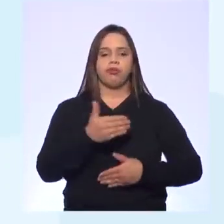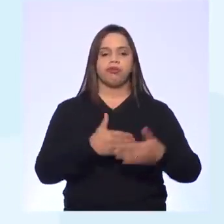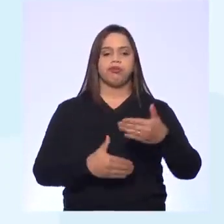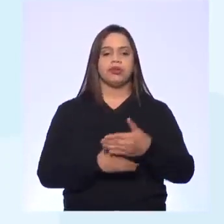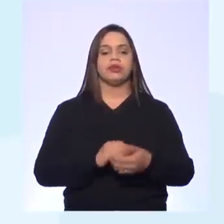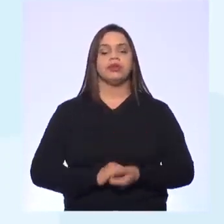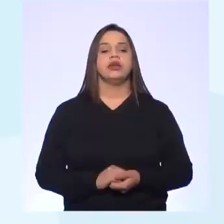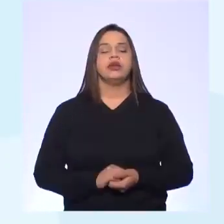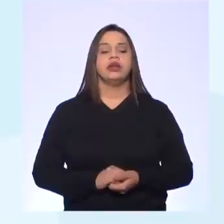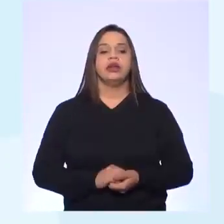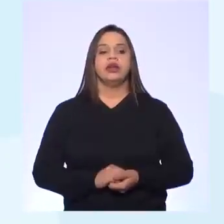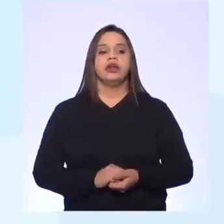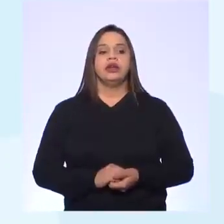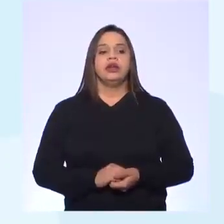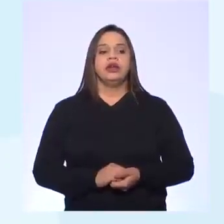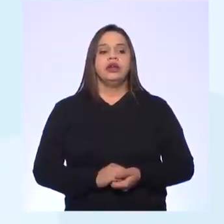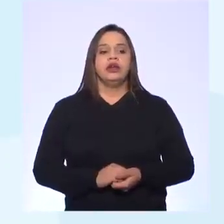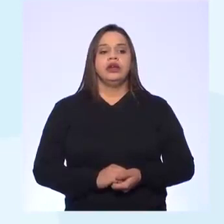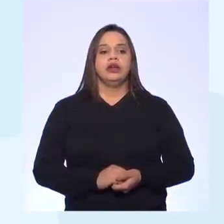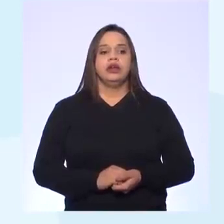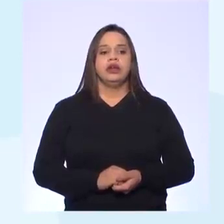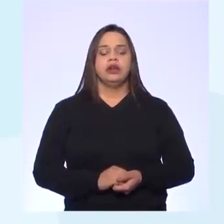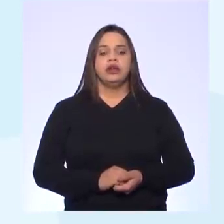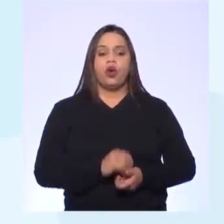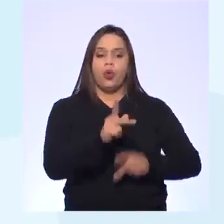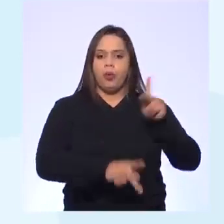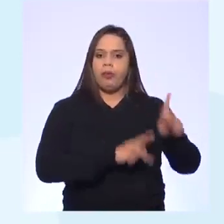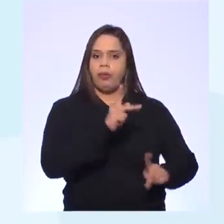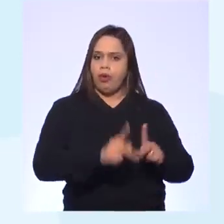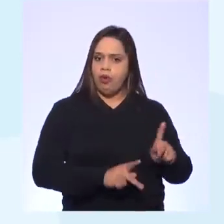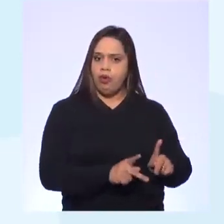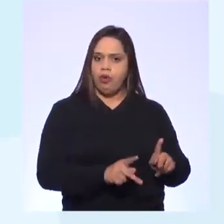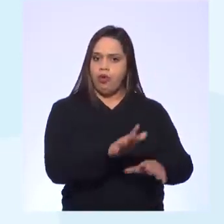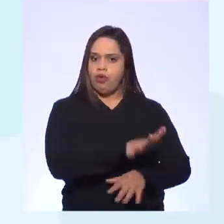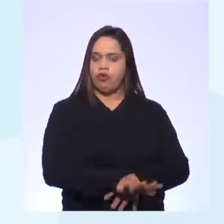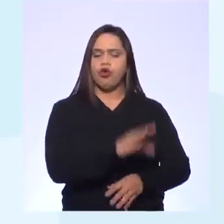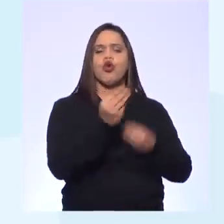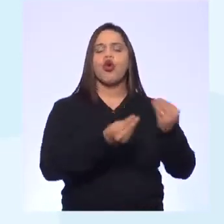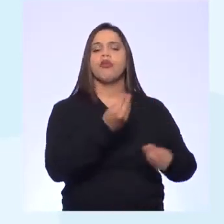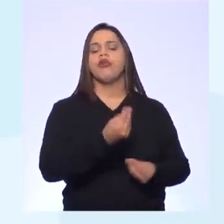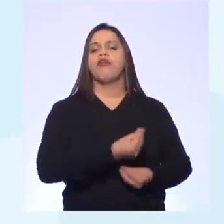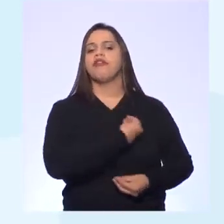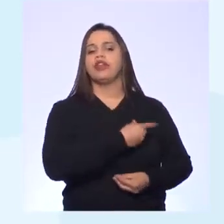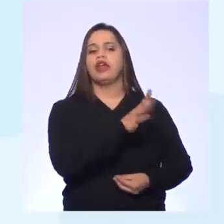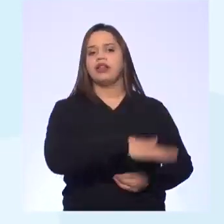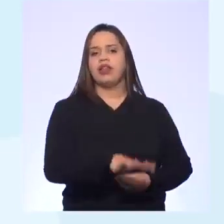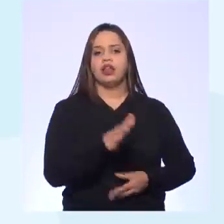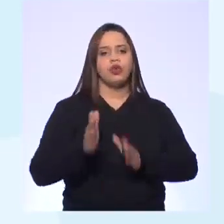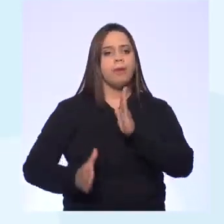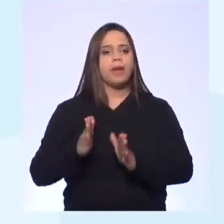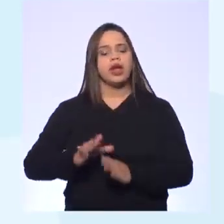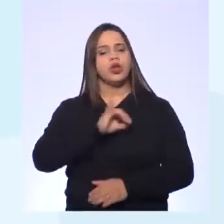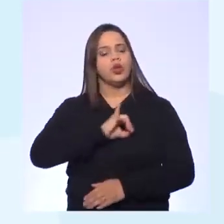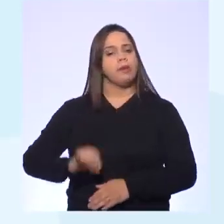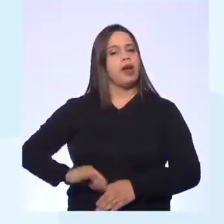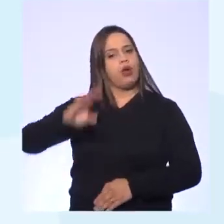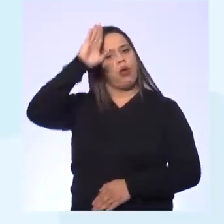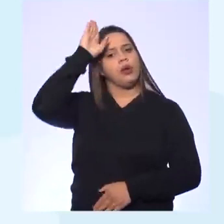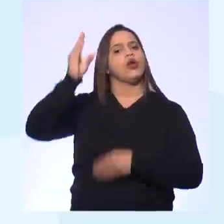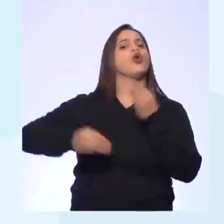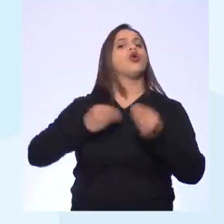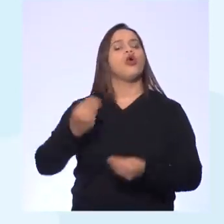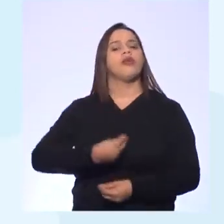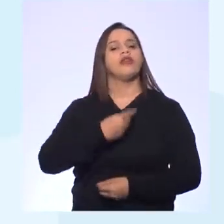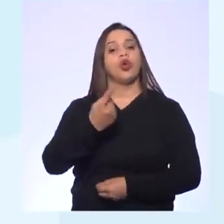ficou a vida dos cidadãos durante o Império? E nós estamos falando dos cidadãos romanos. Eu vou deixar